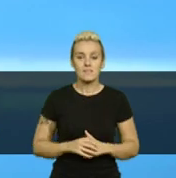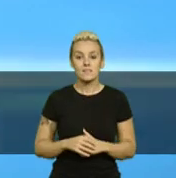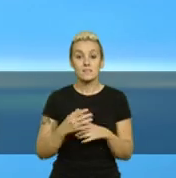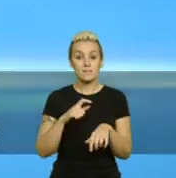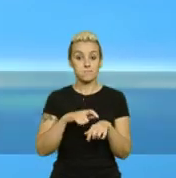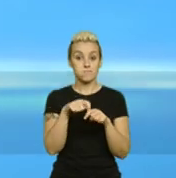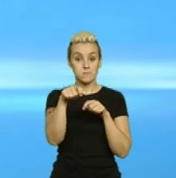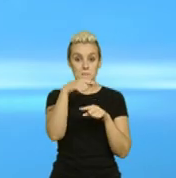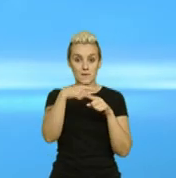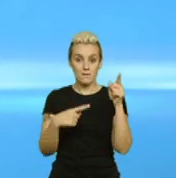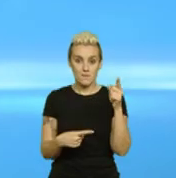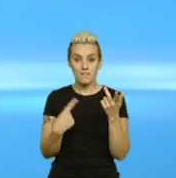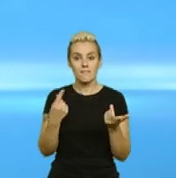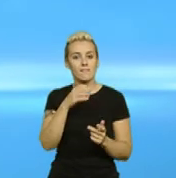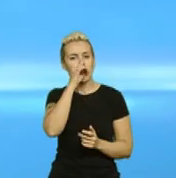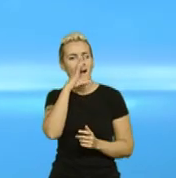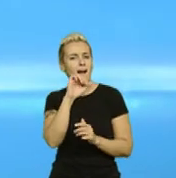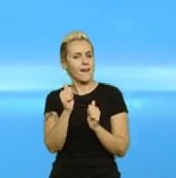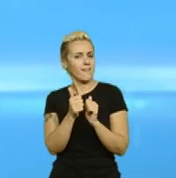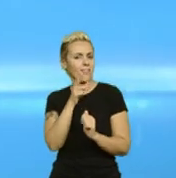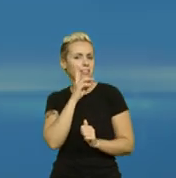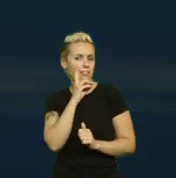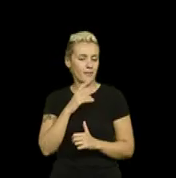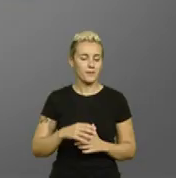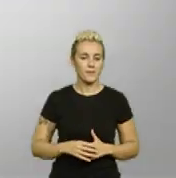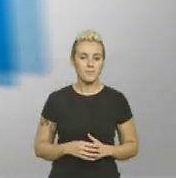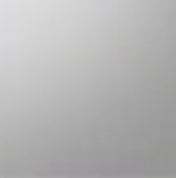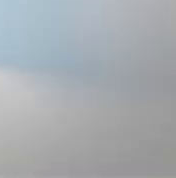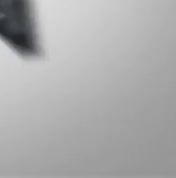grande próximo a ir embora fique conosco